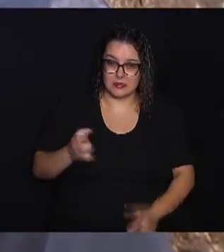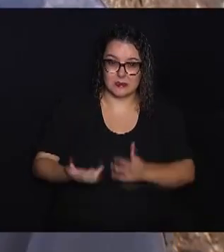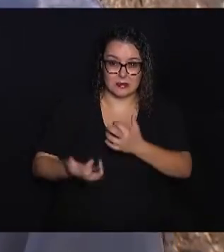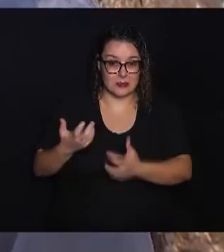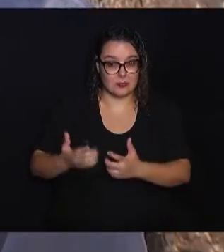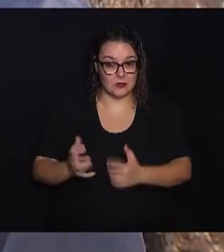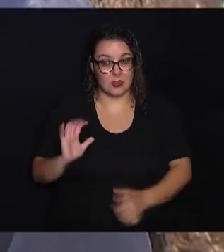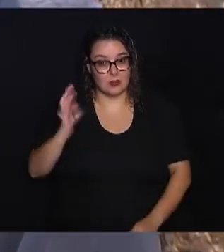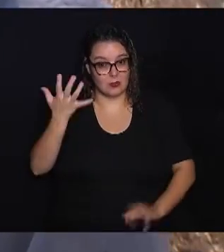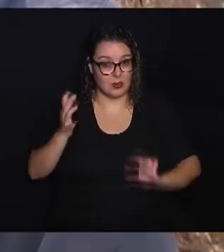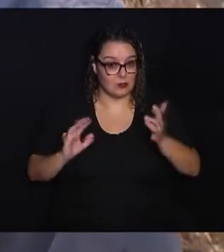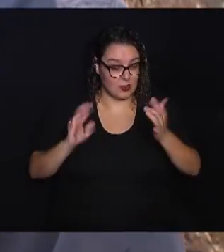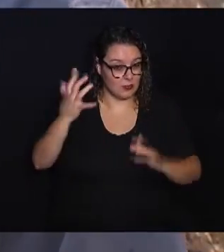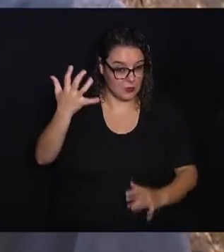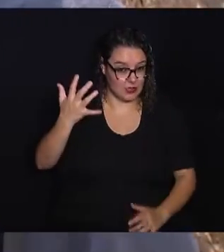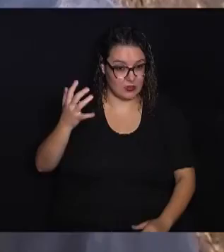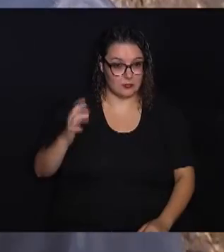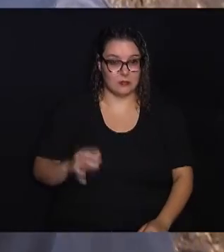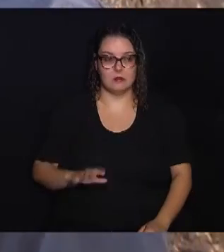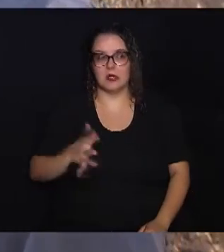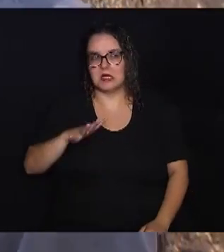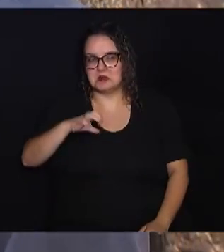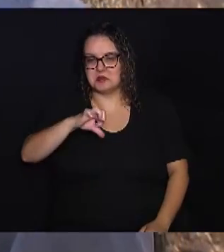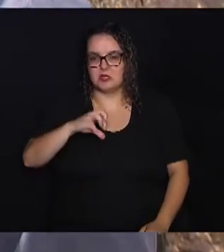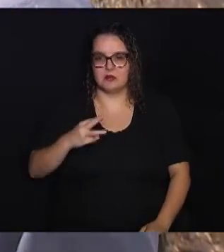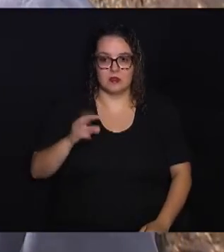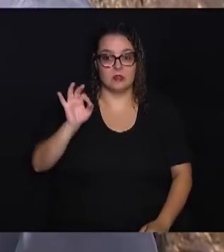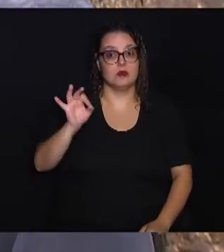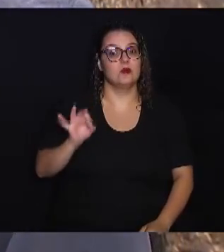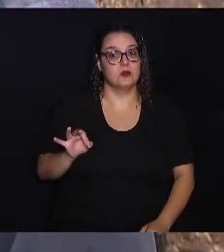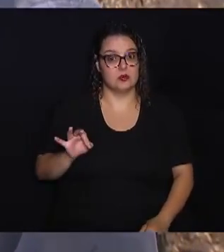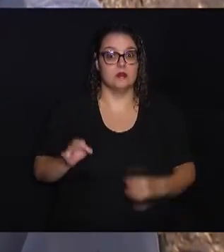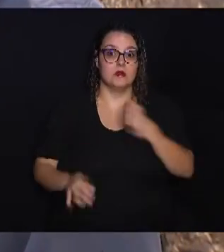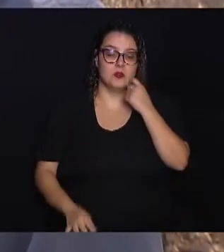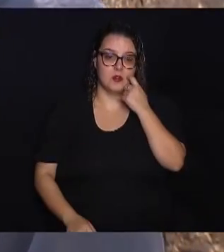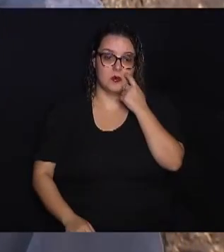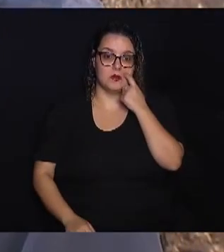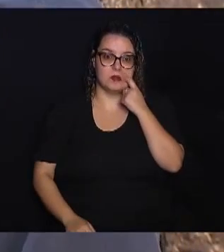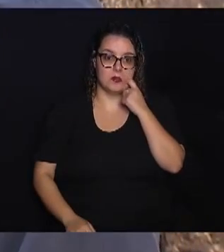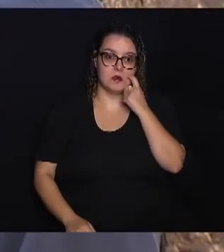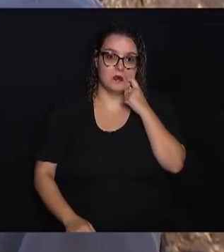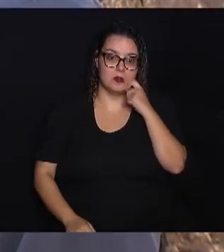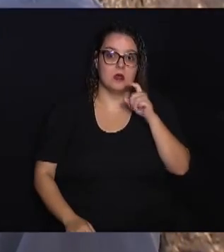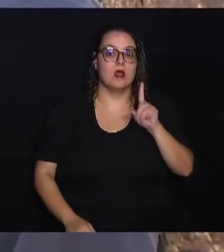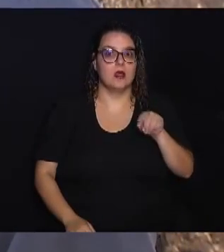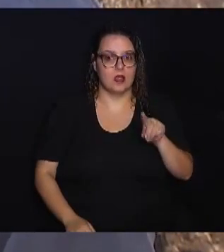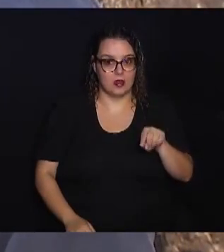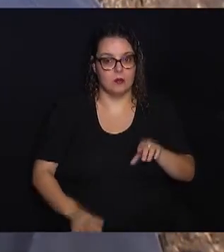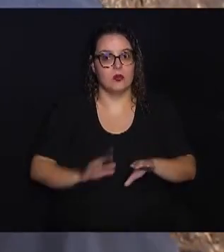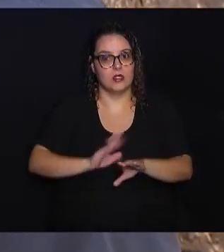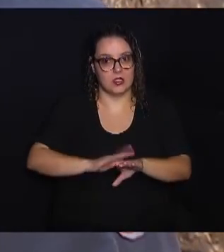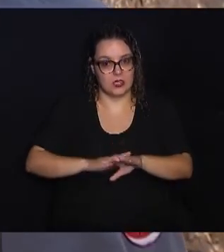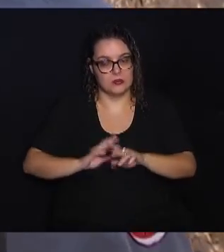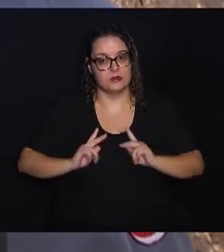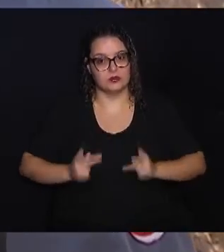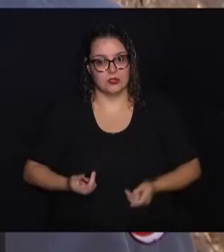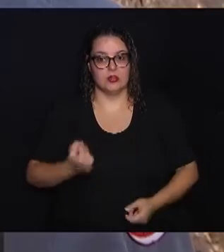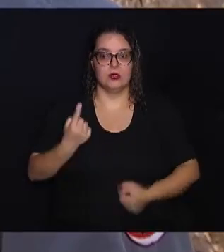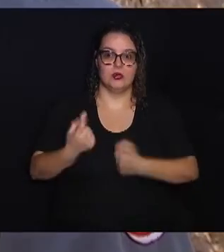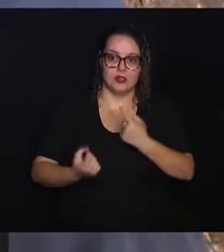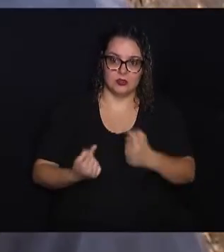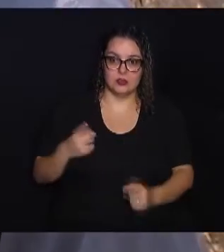gerados espontaneamente, né, mas cerca de 93% deles, vamos dizer assim, são gerados por ação humana. Alguns